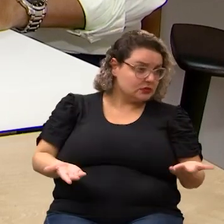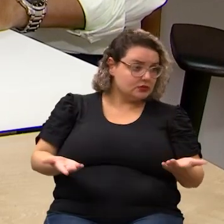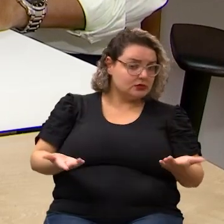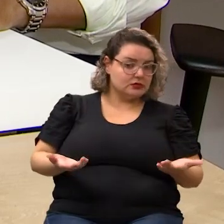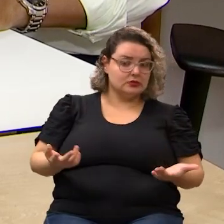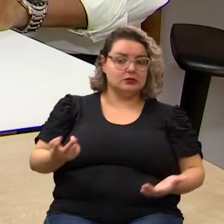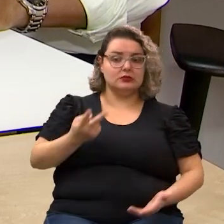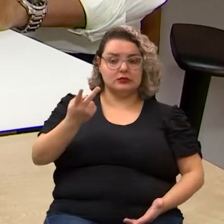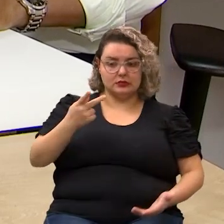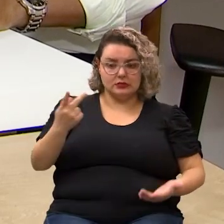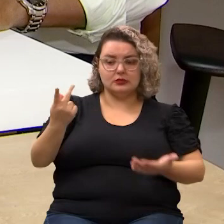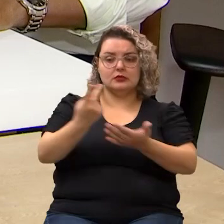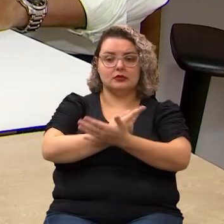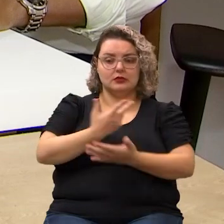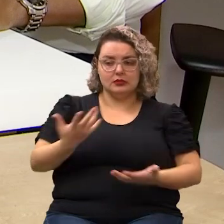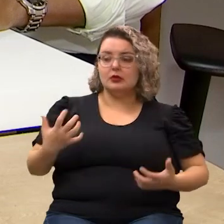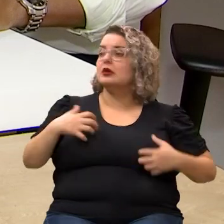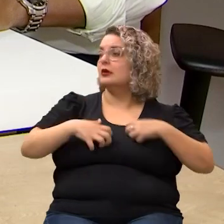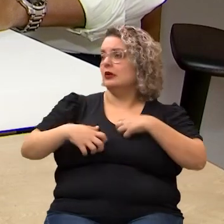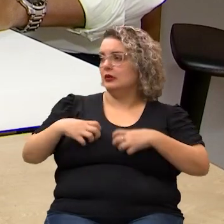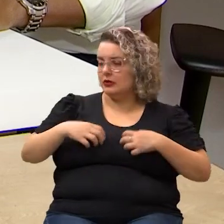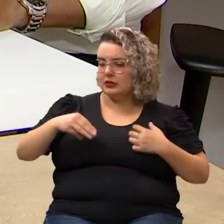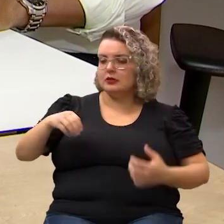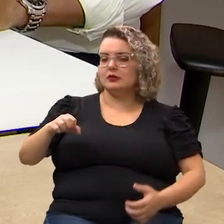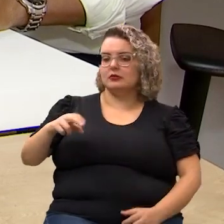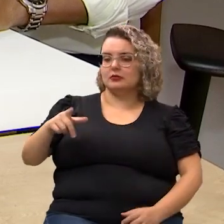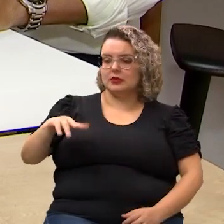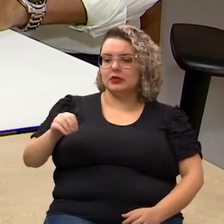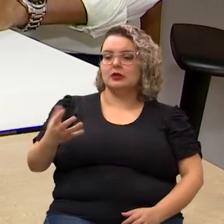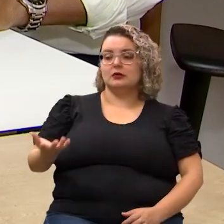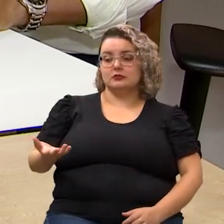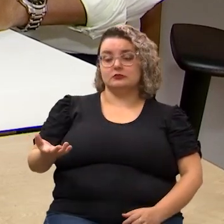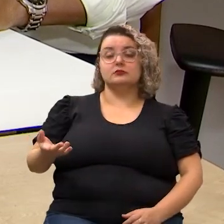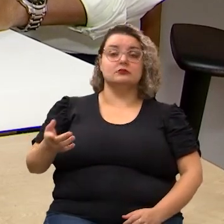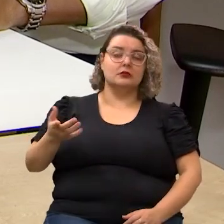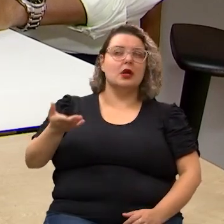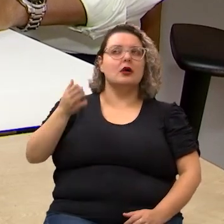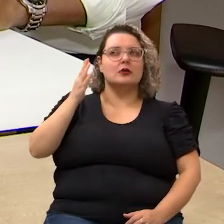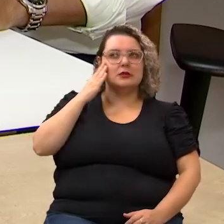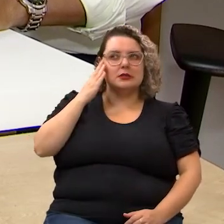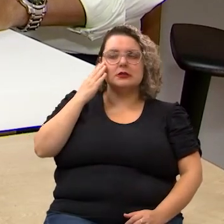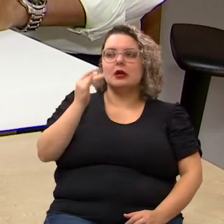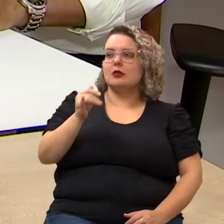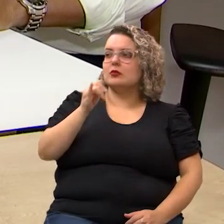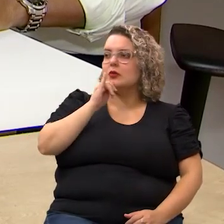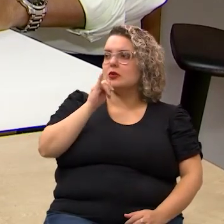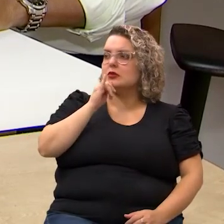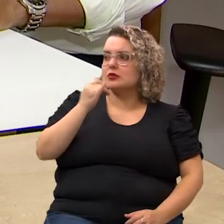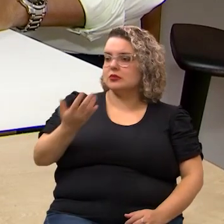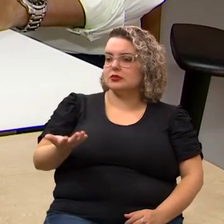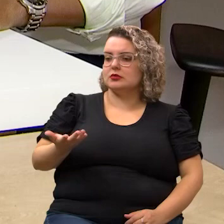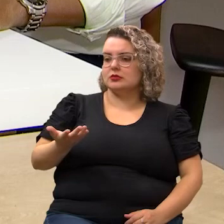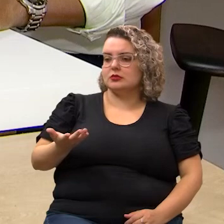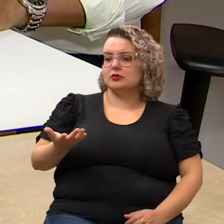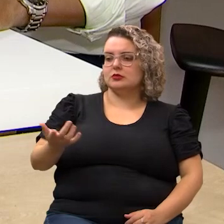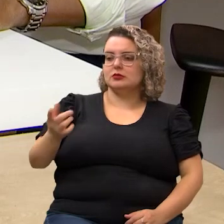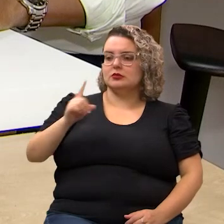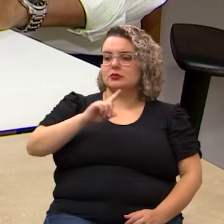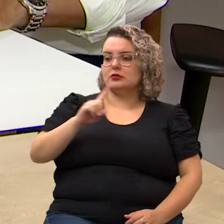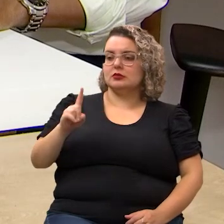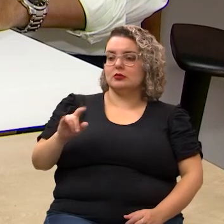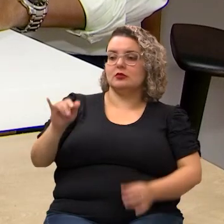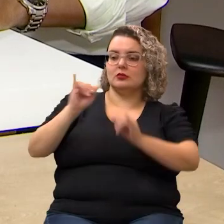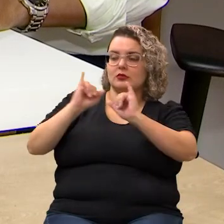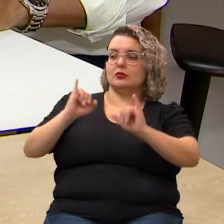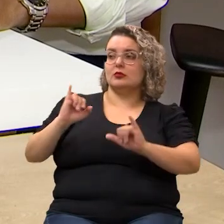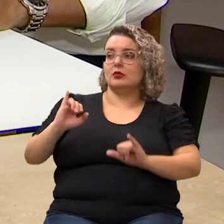os valores, criam pânico no mercado. Exatamente. Você sabe um exemplo da onde não foi fake